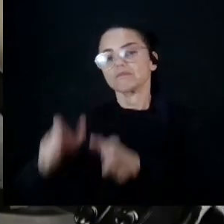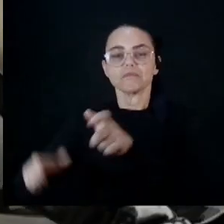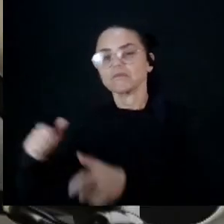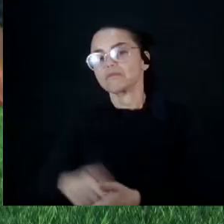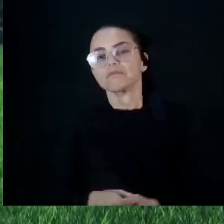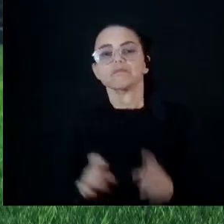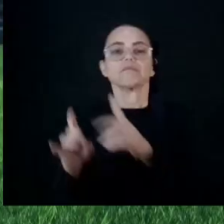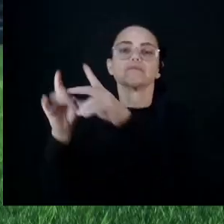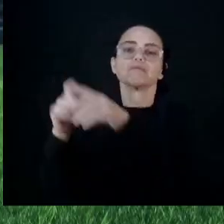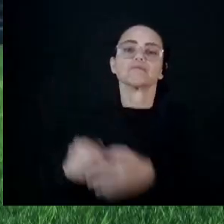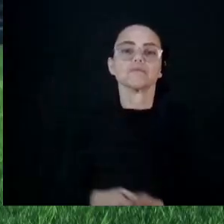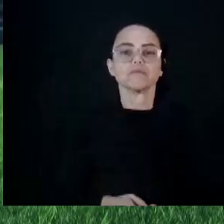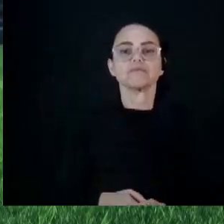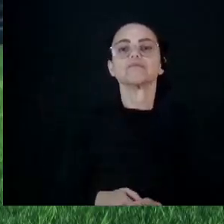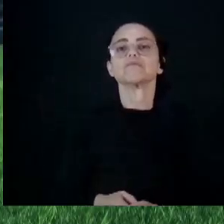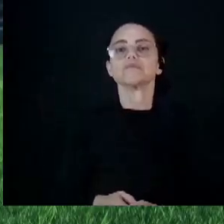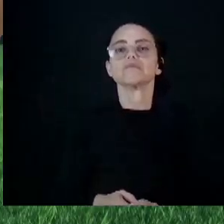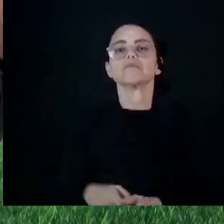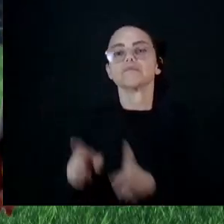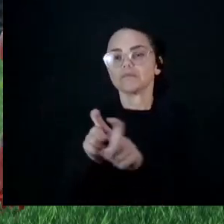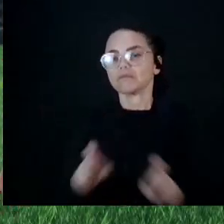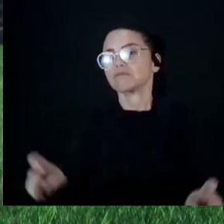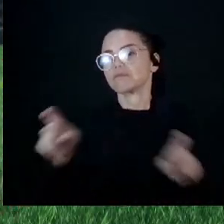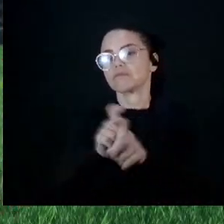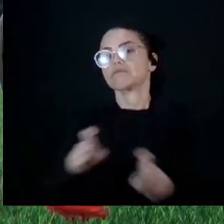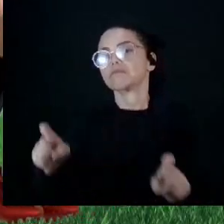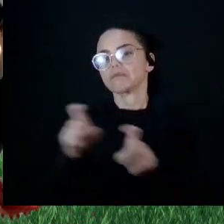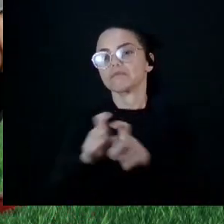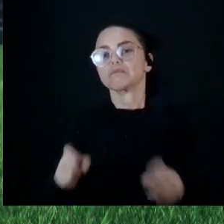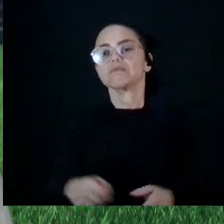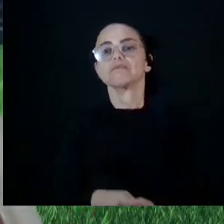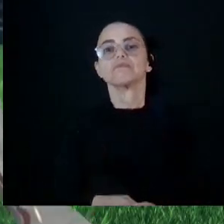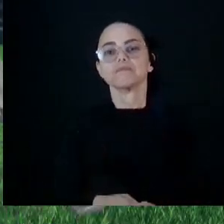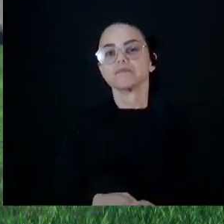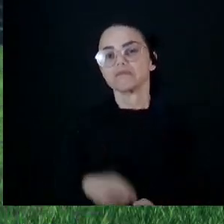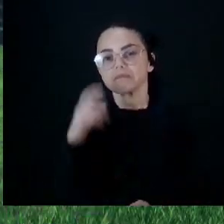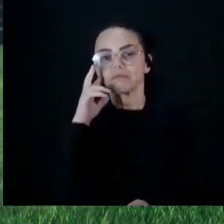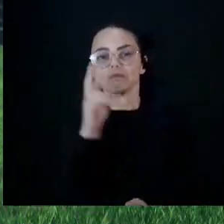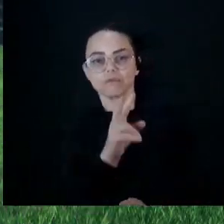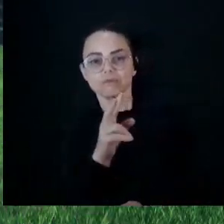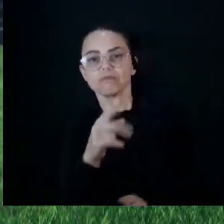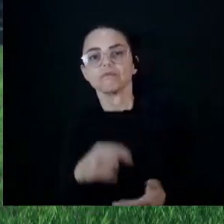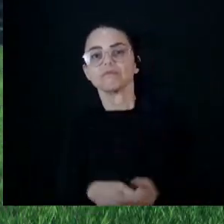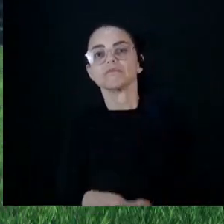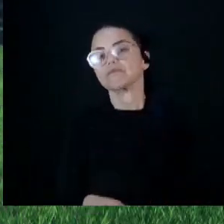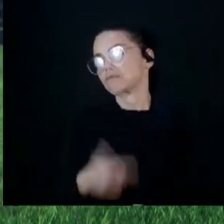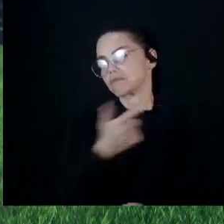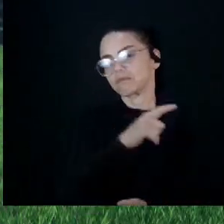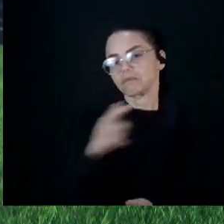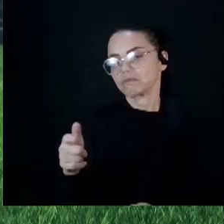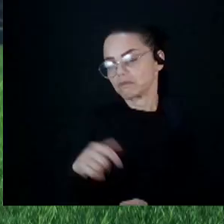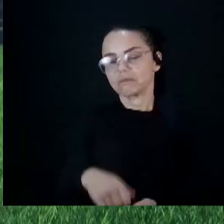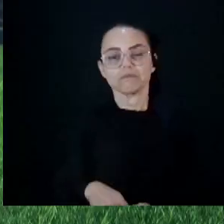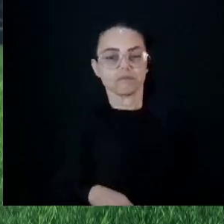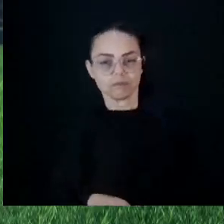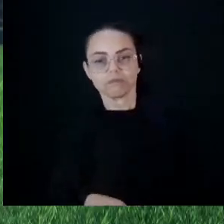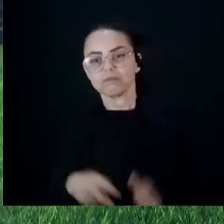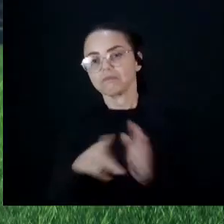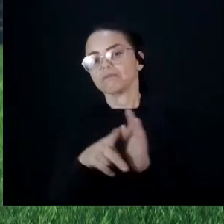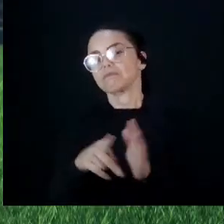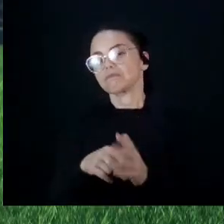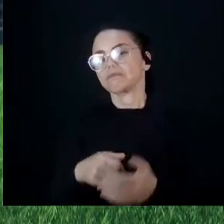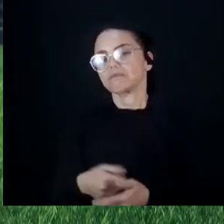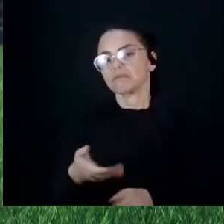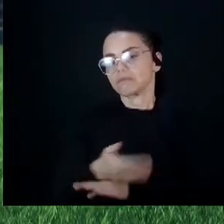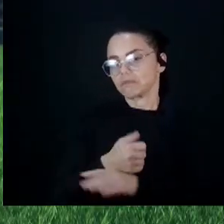visão computacional, a gente consegue olhar para esses pontos sem ter uma marcação propriamente dita, né? Antes você tinha que